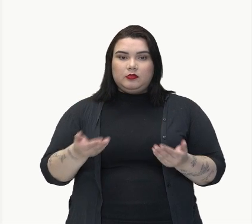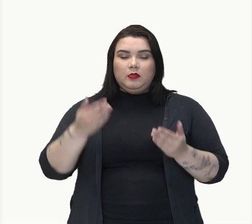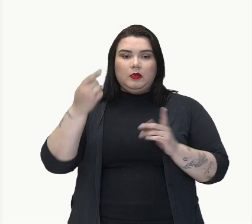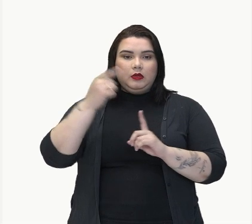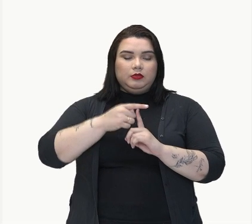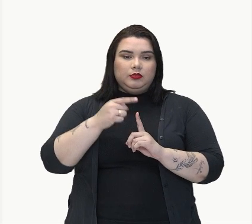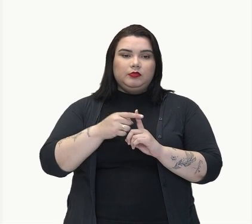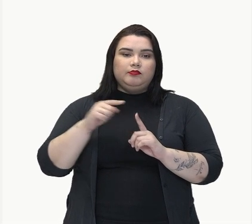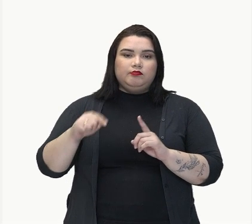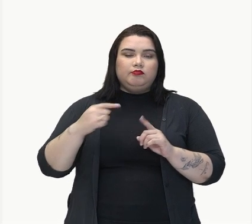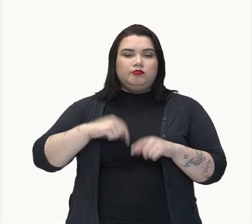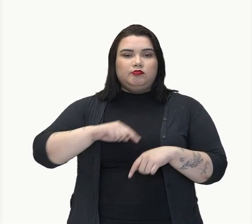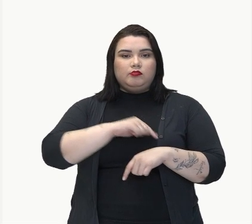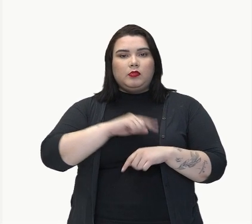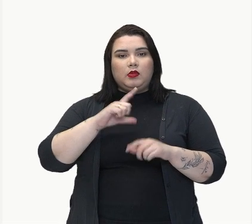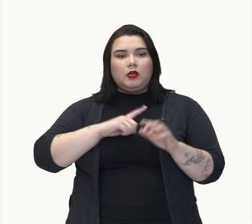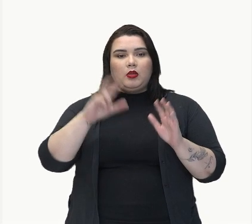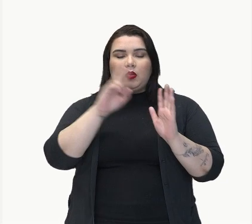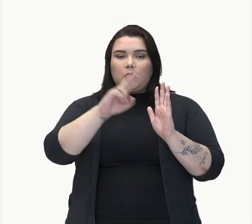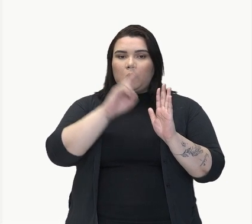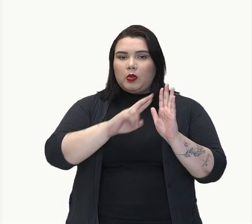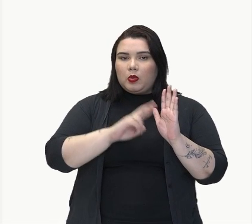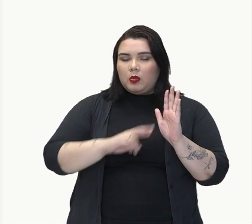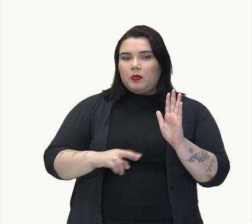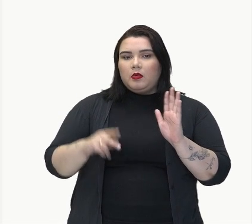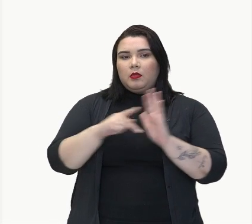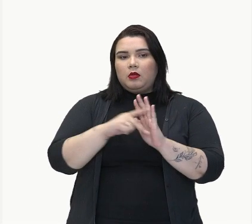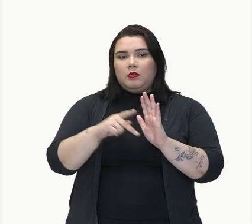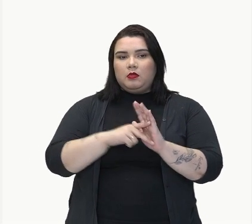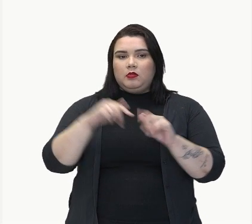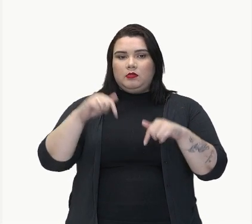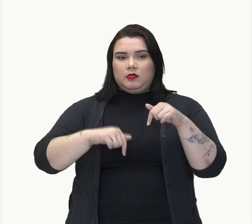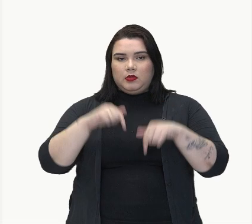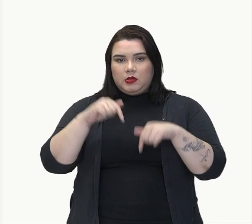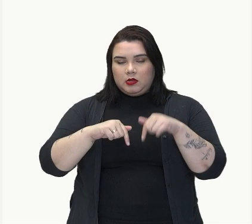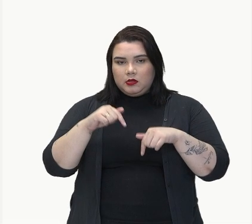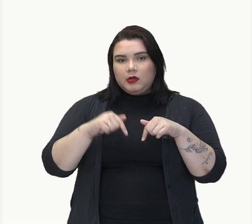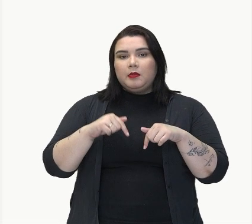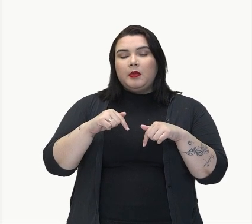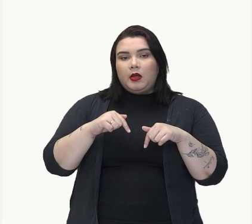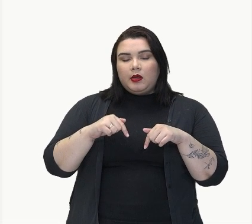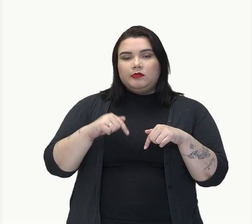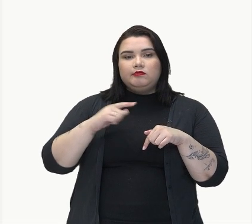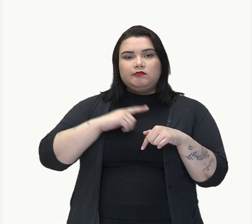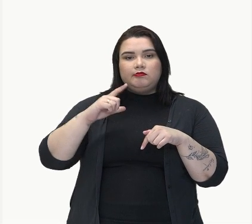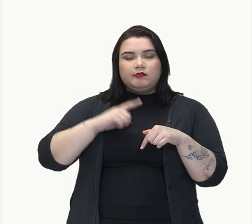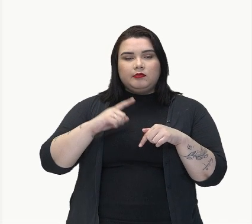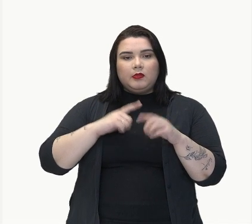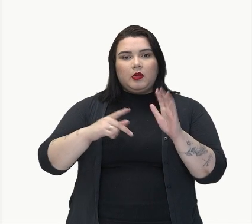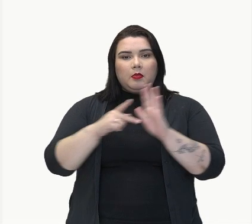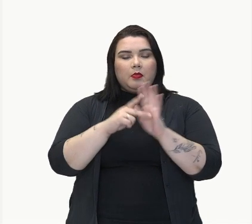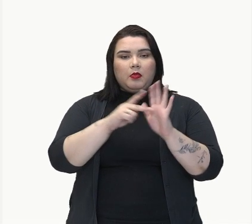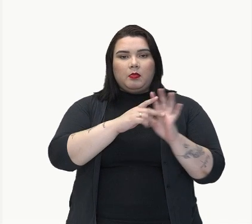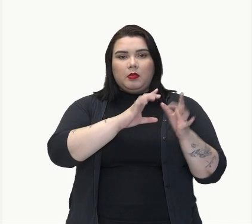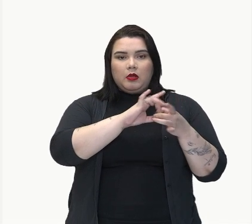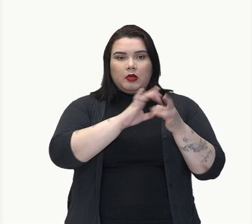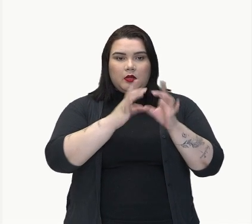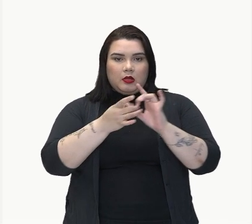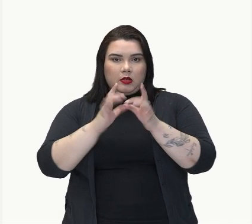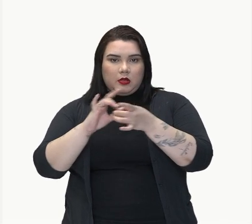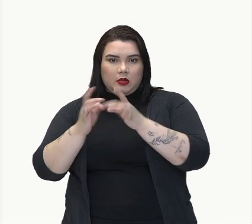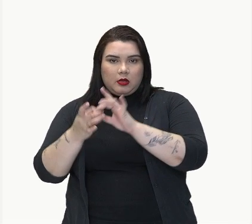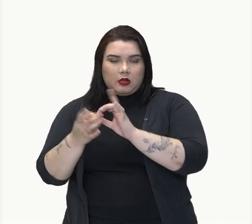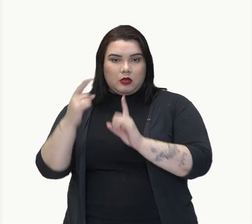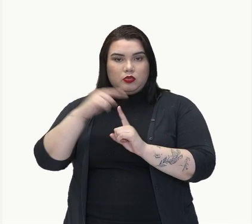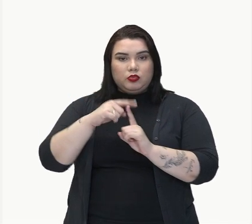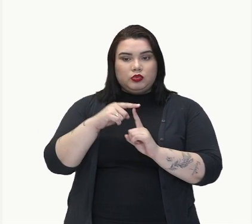que a gente nomeia os compostos orgânicos de cadeia